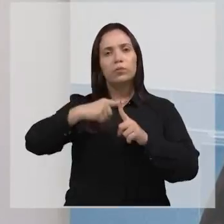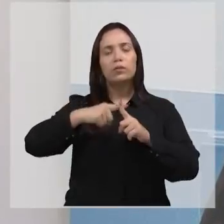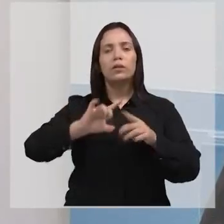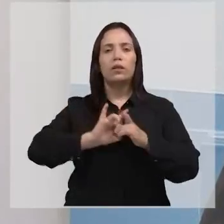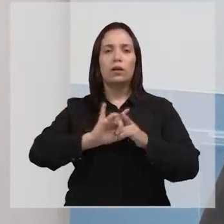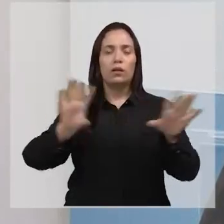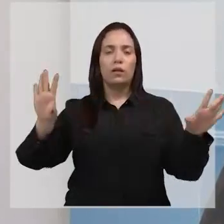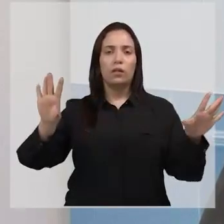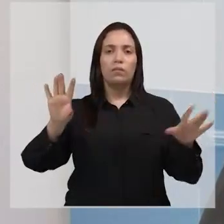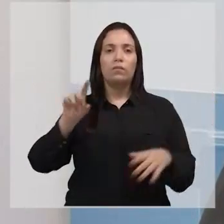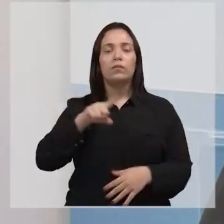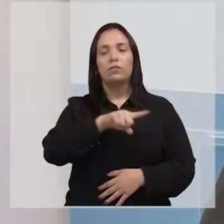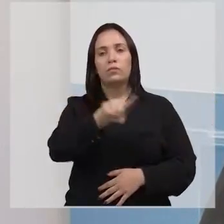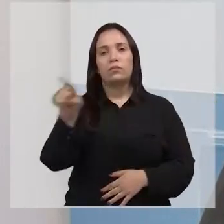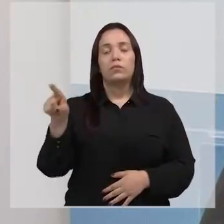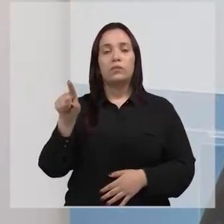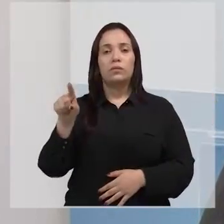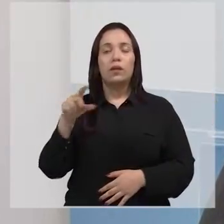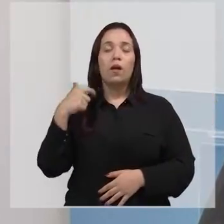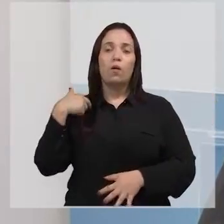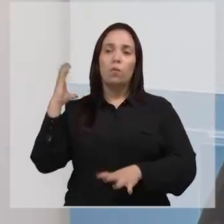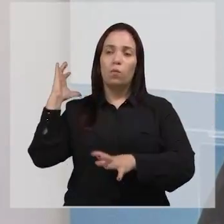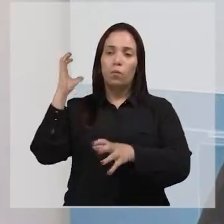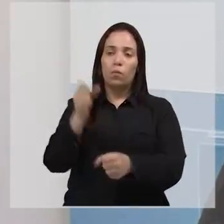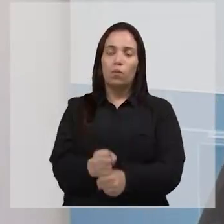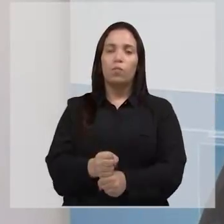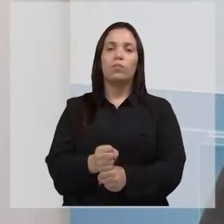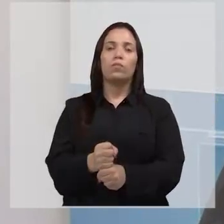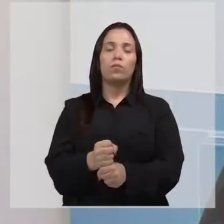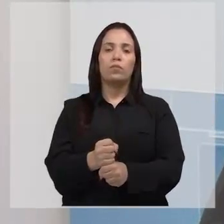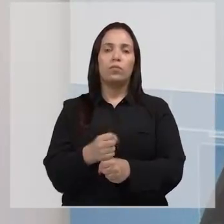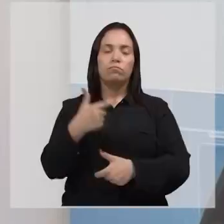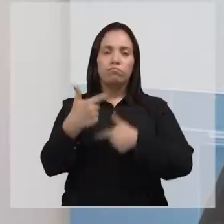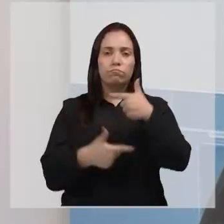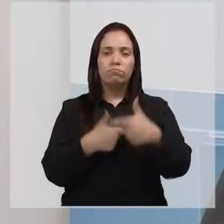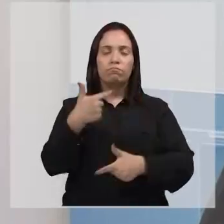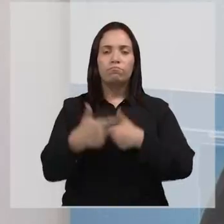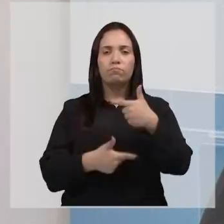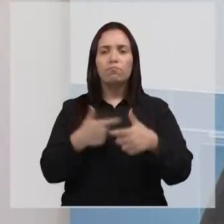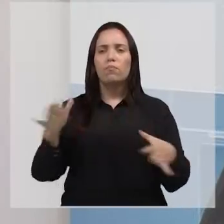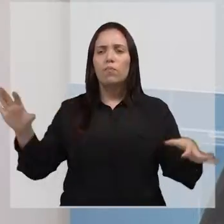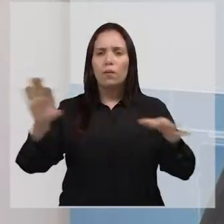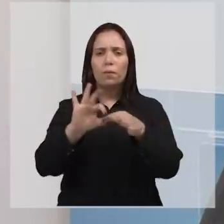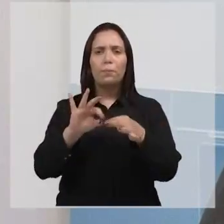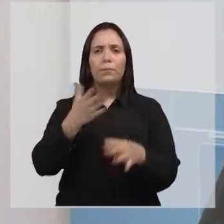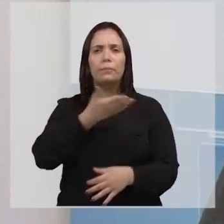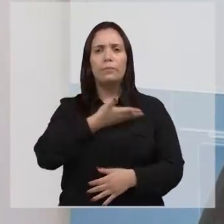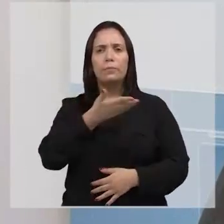não tivesse feito nada na vida e tivesse construído com vocês essa amizade,